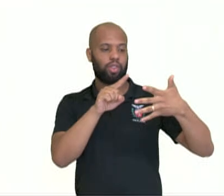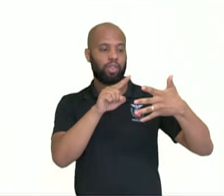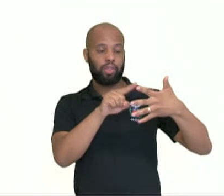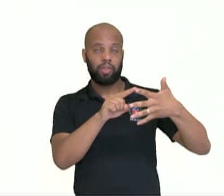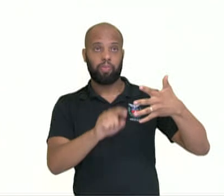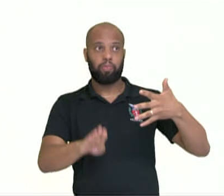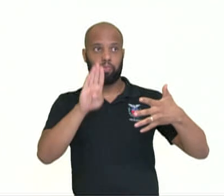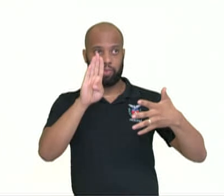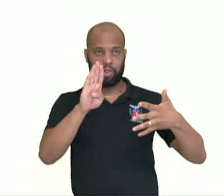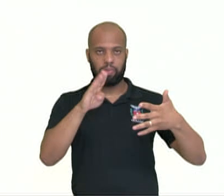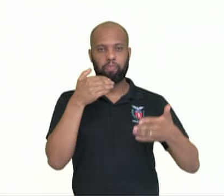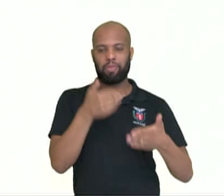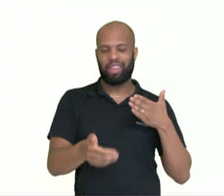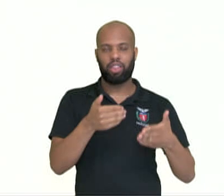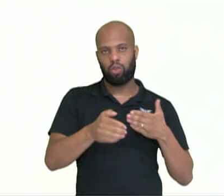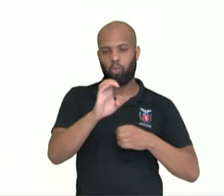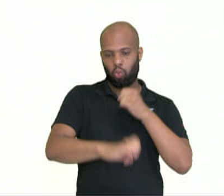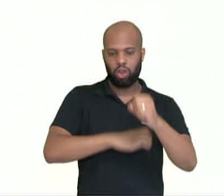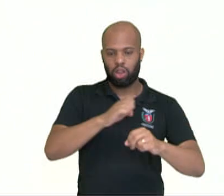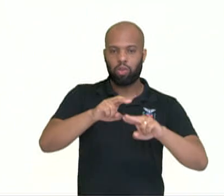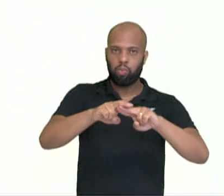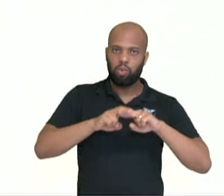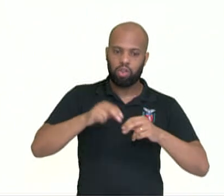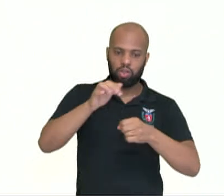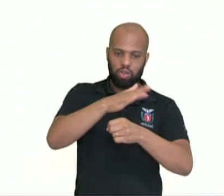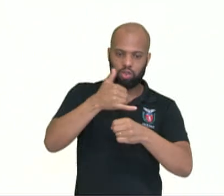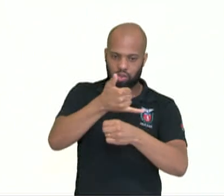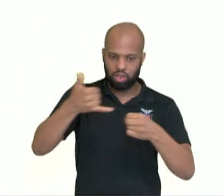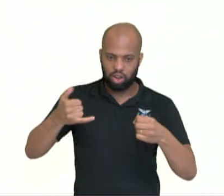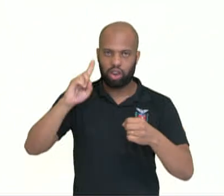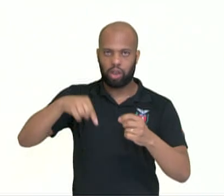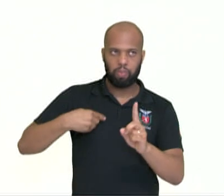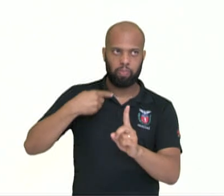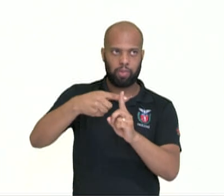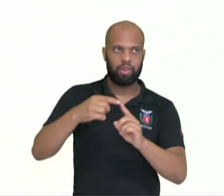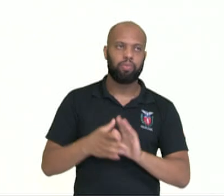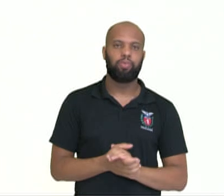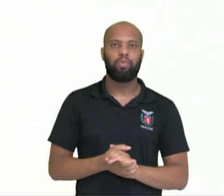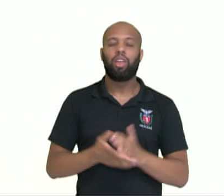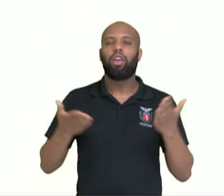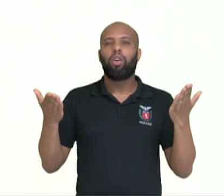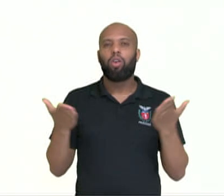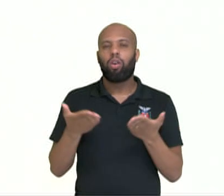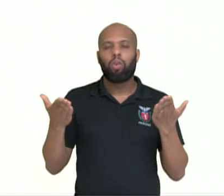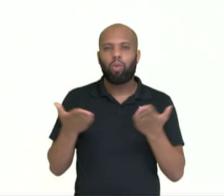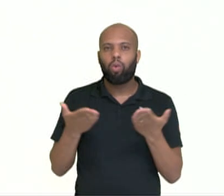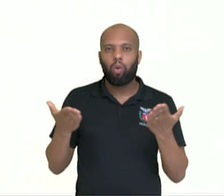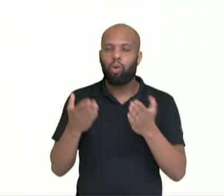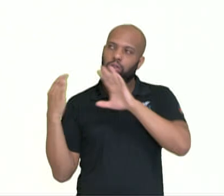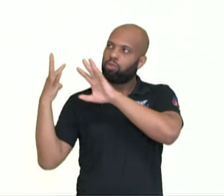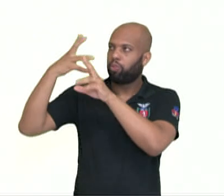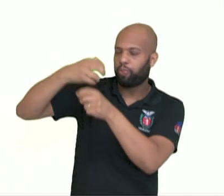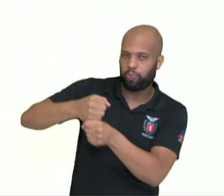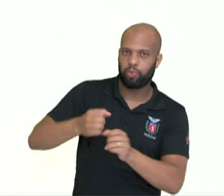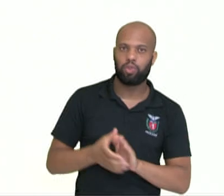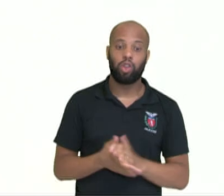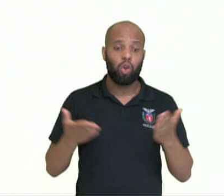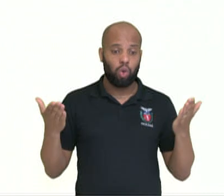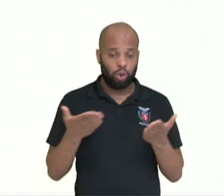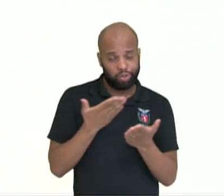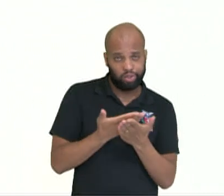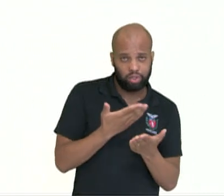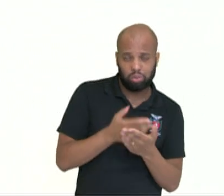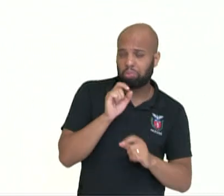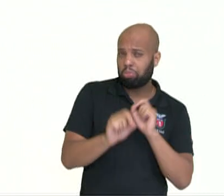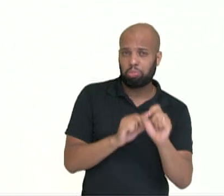perdeu elétrons. Ok? Fácil, né, gente? Ok. A gente viu nessa aula que um